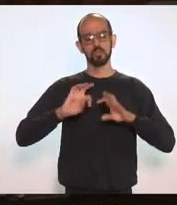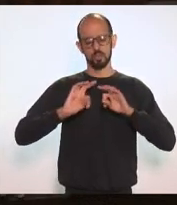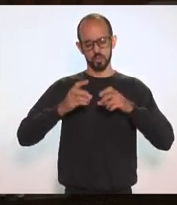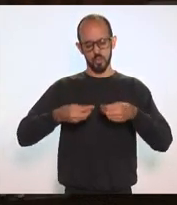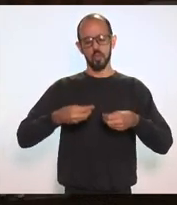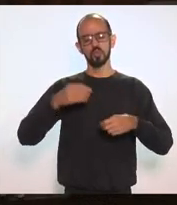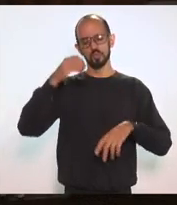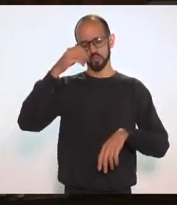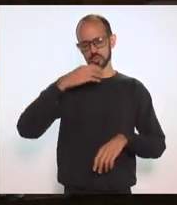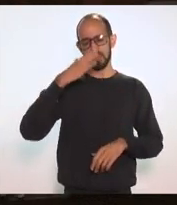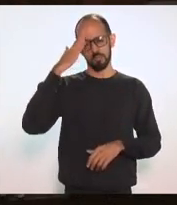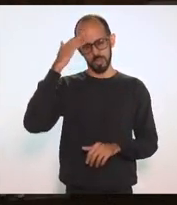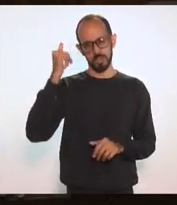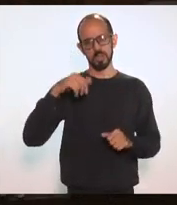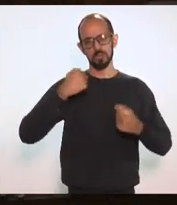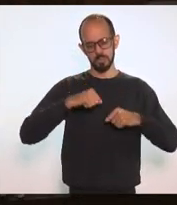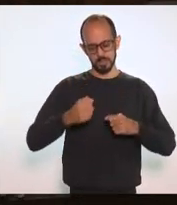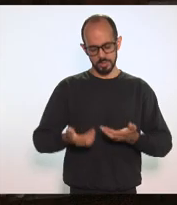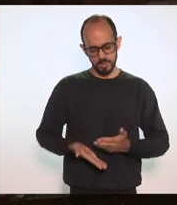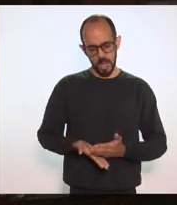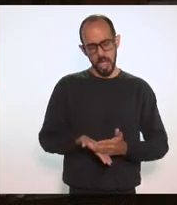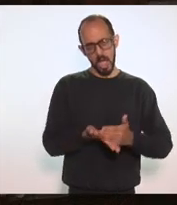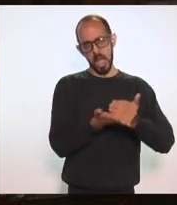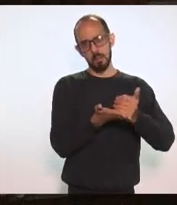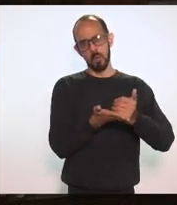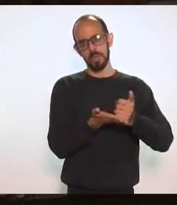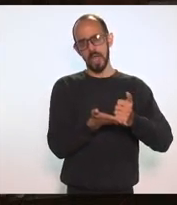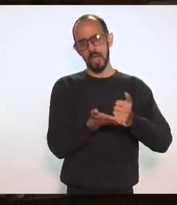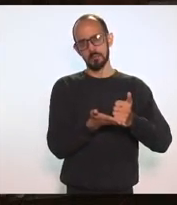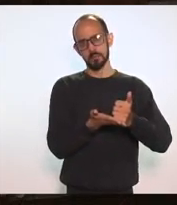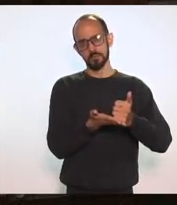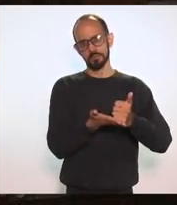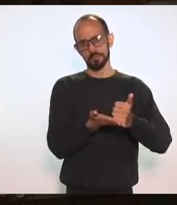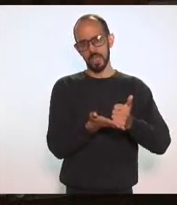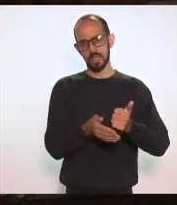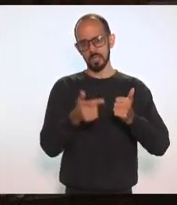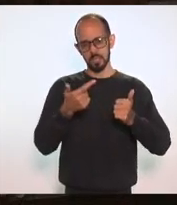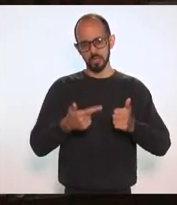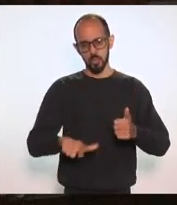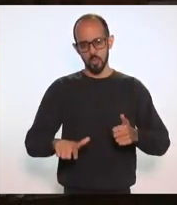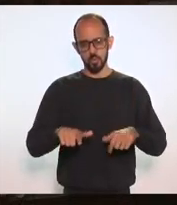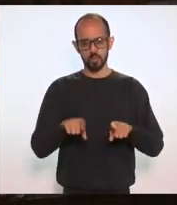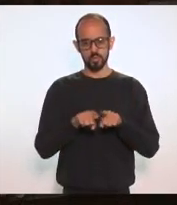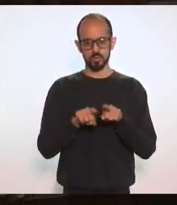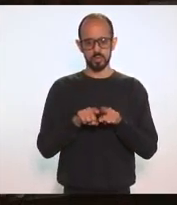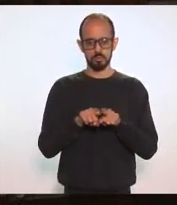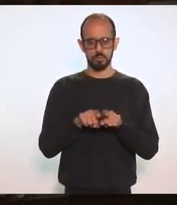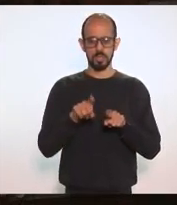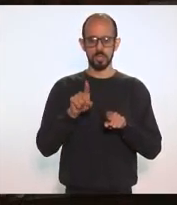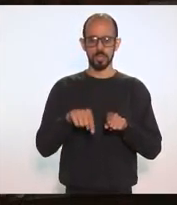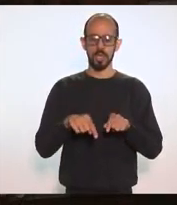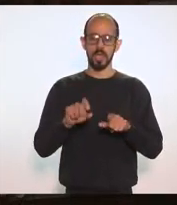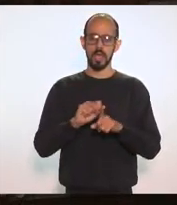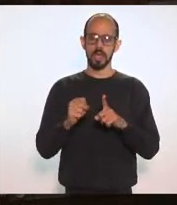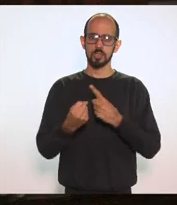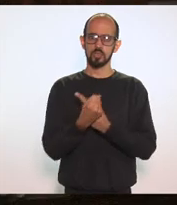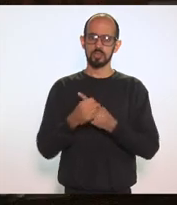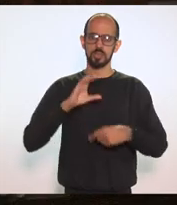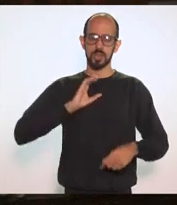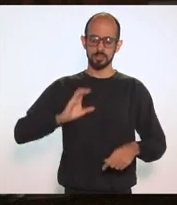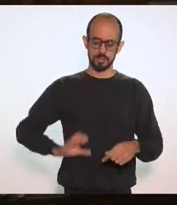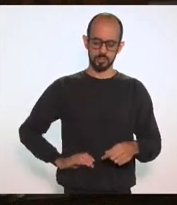apoiar iniciativas já em curso, ou outras que possam ser entabuladas por parte da sociedade civil para